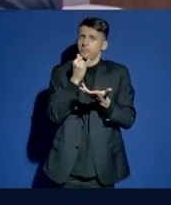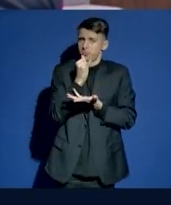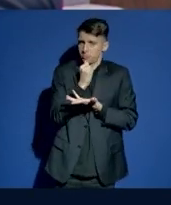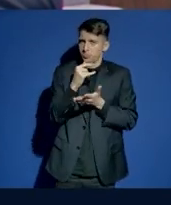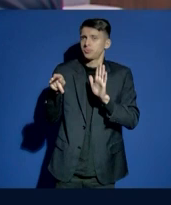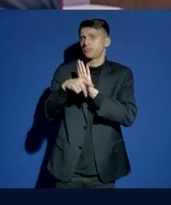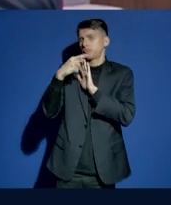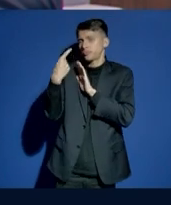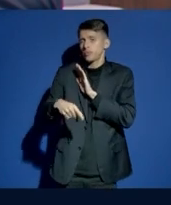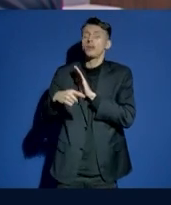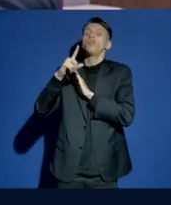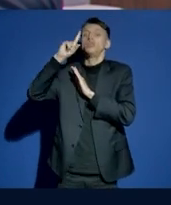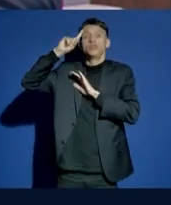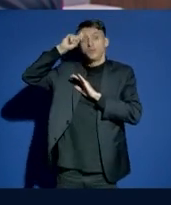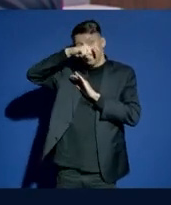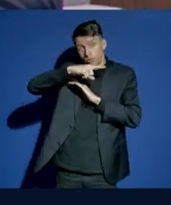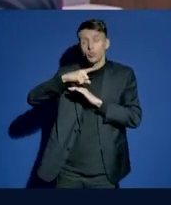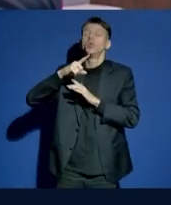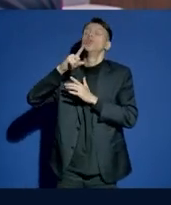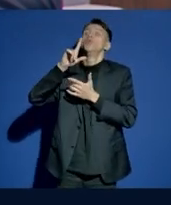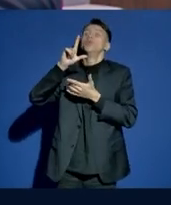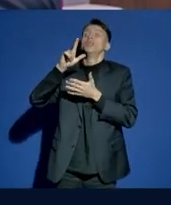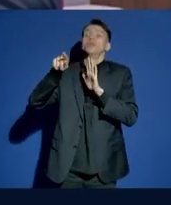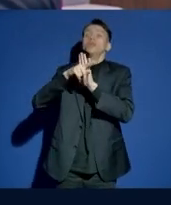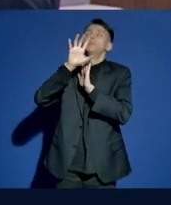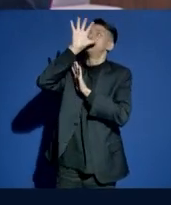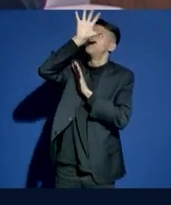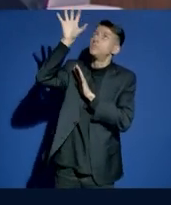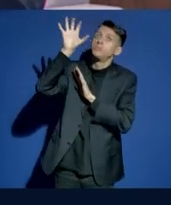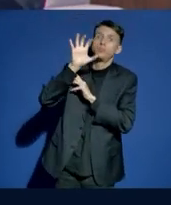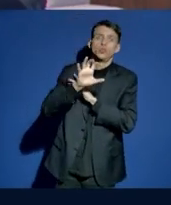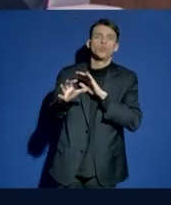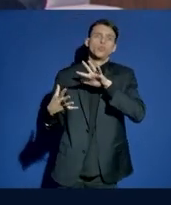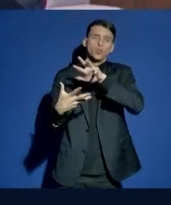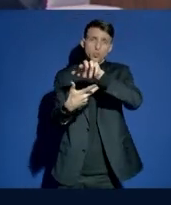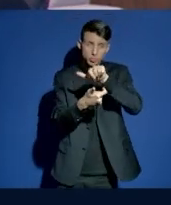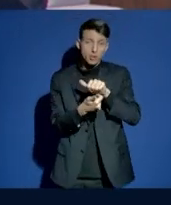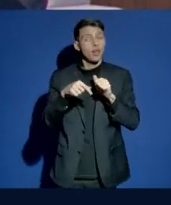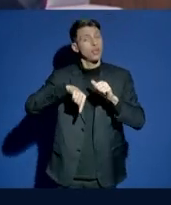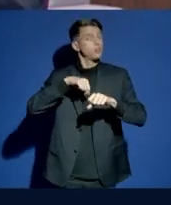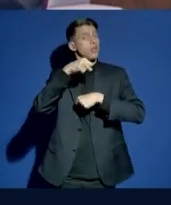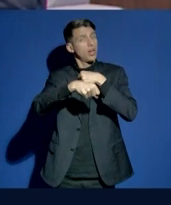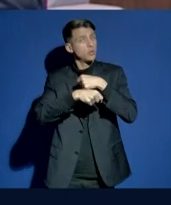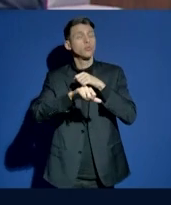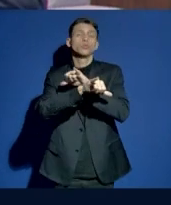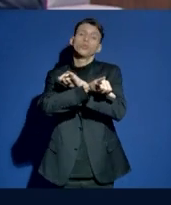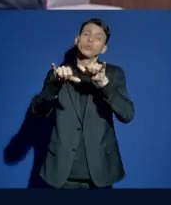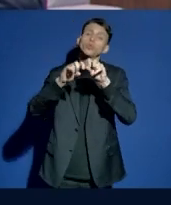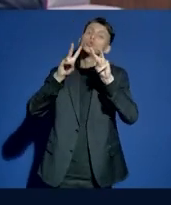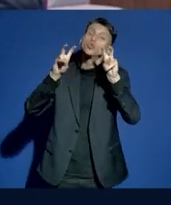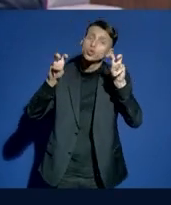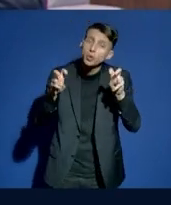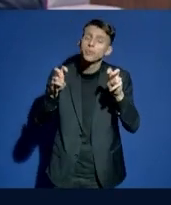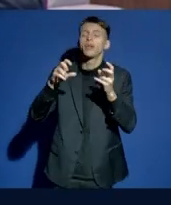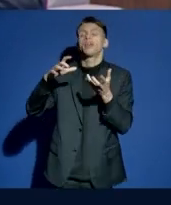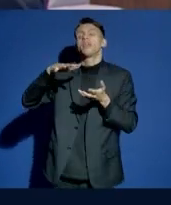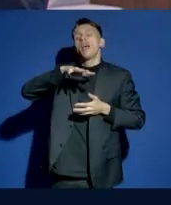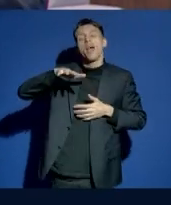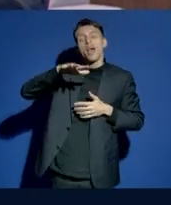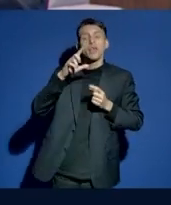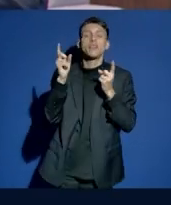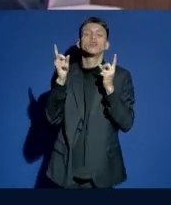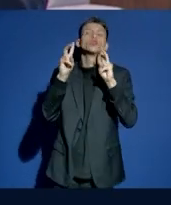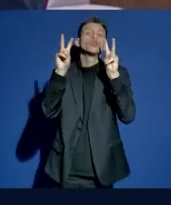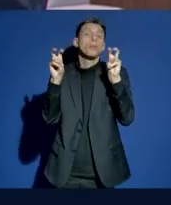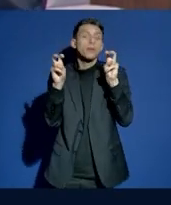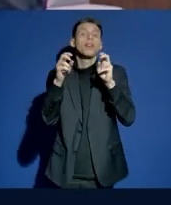exportação dos vários continentes. E esse ano a gente, né, acho que em vários sentidos, mas inclusive no setor de carnes, a gente vê